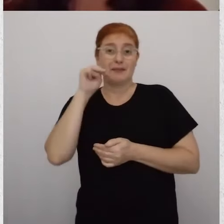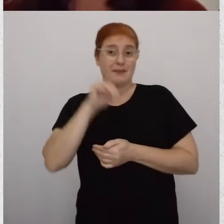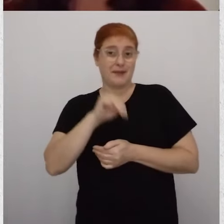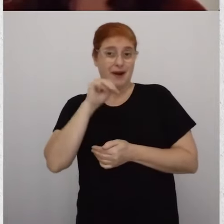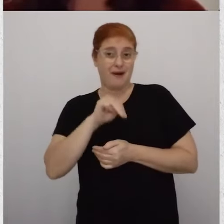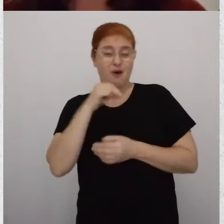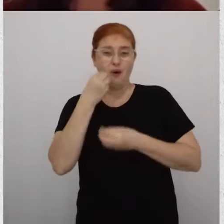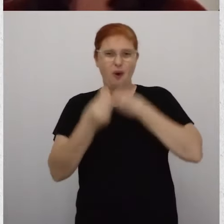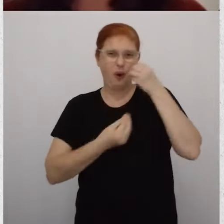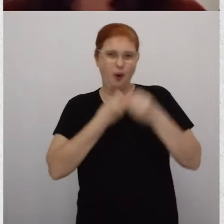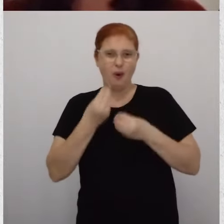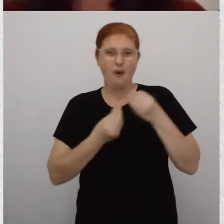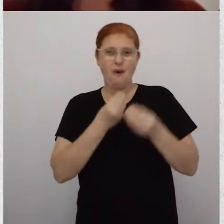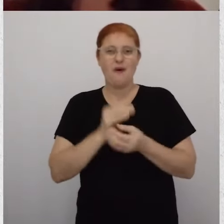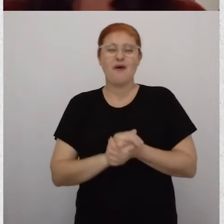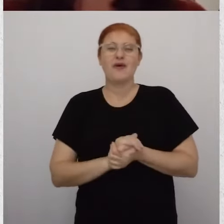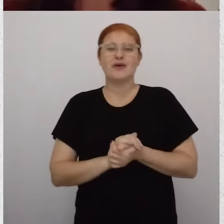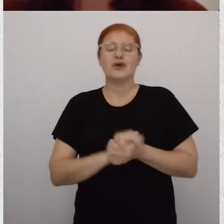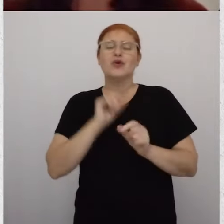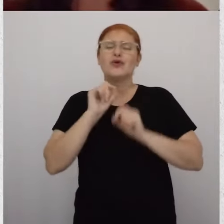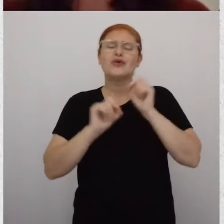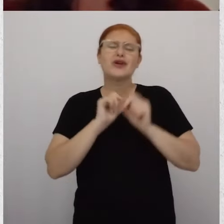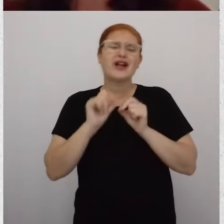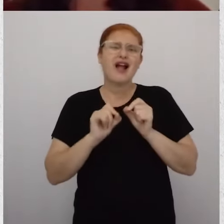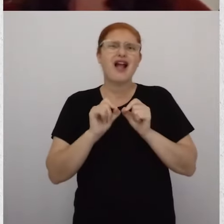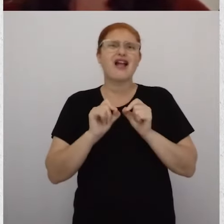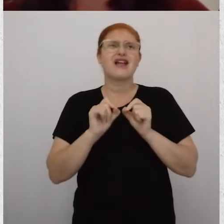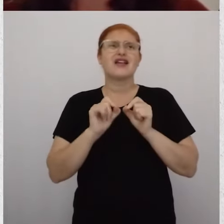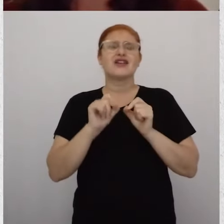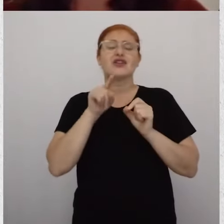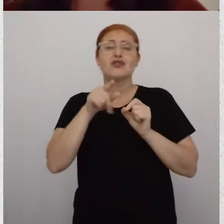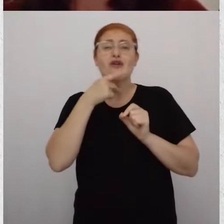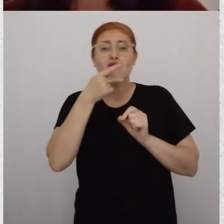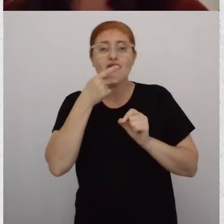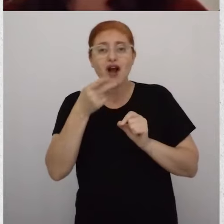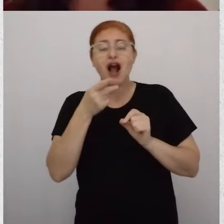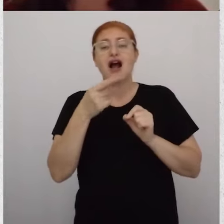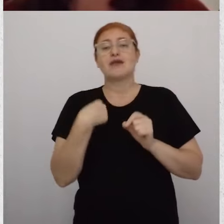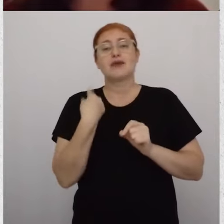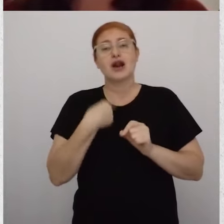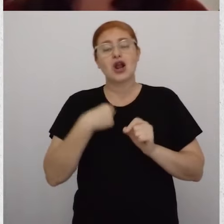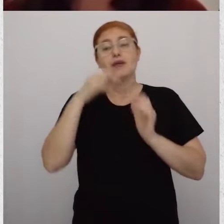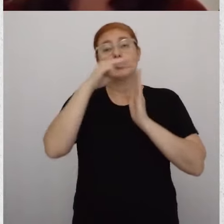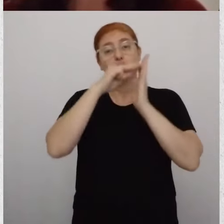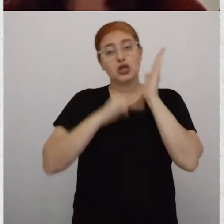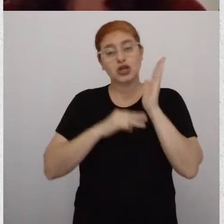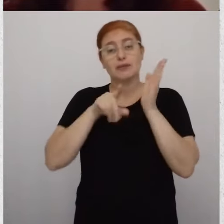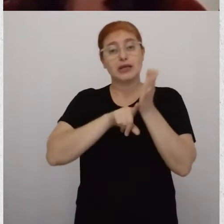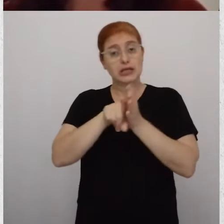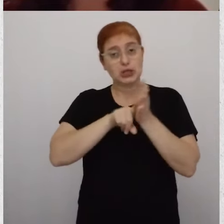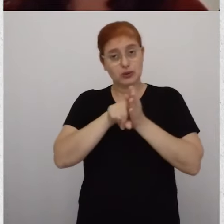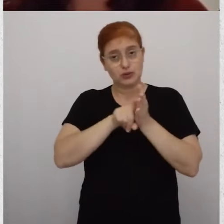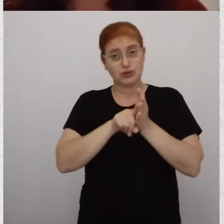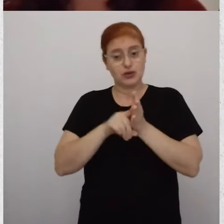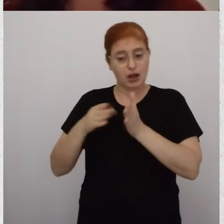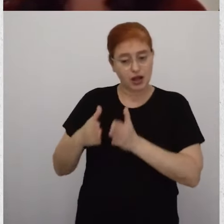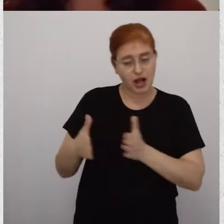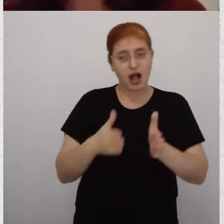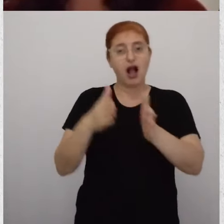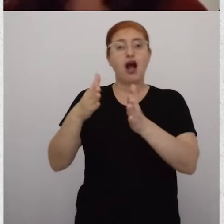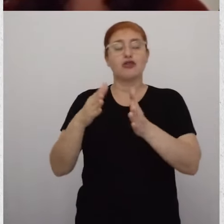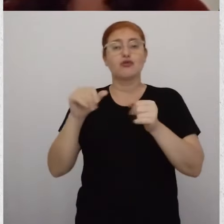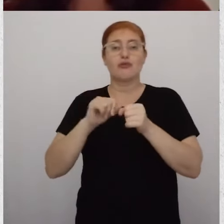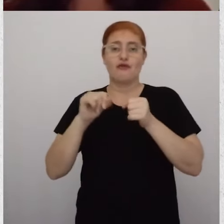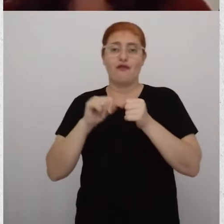3 minutinhos, o que é que tu colocaria aí para a gente sobre a metodologia da pesquisa, o percurso que